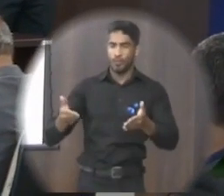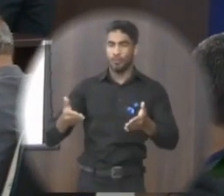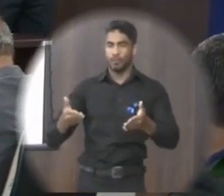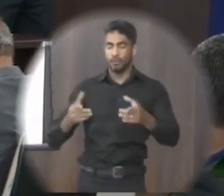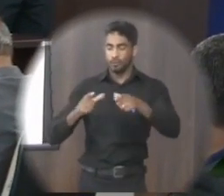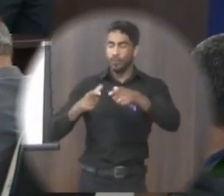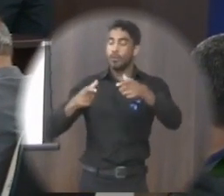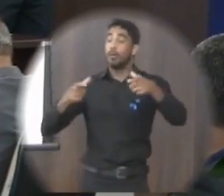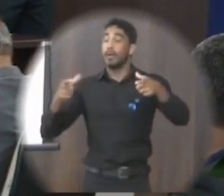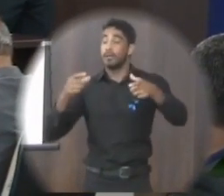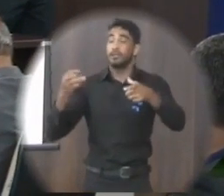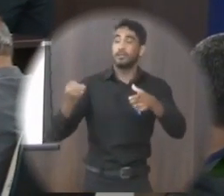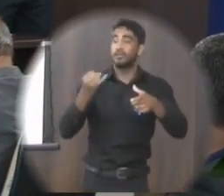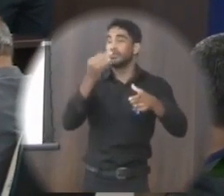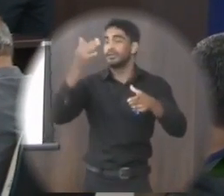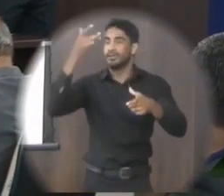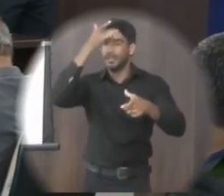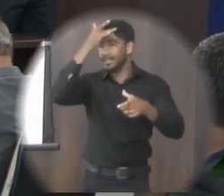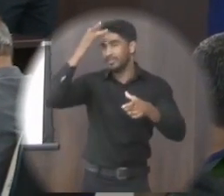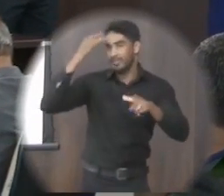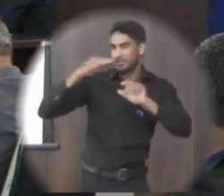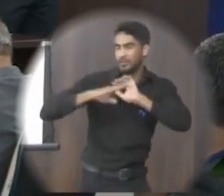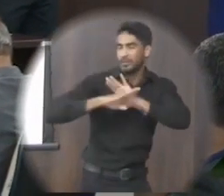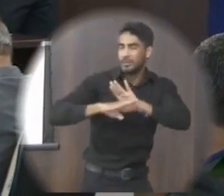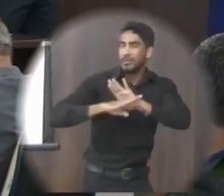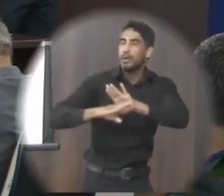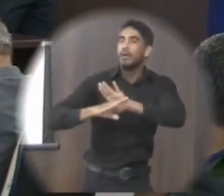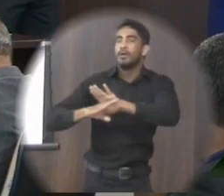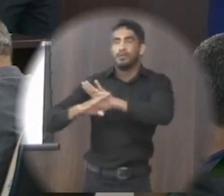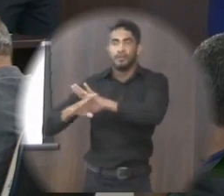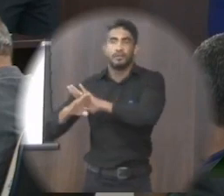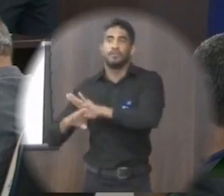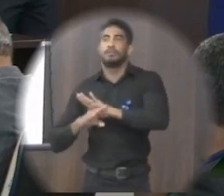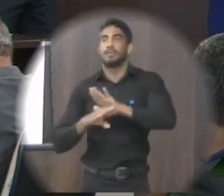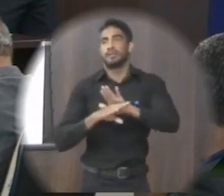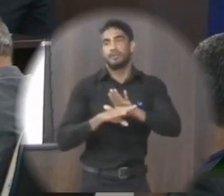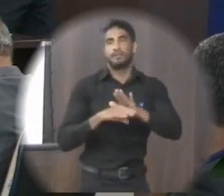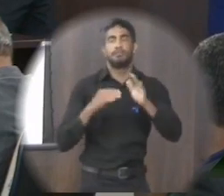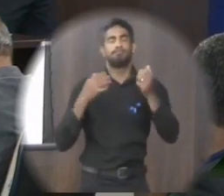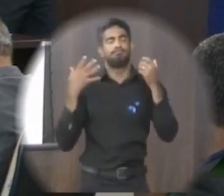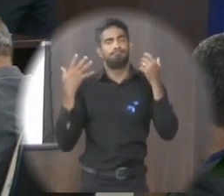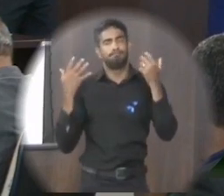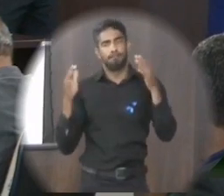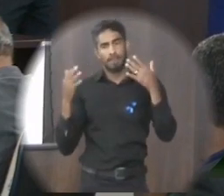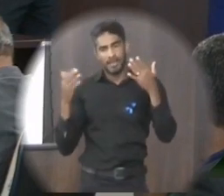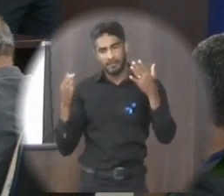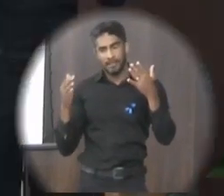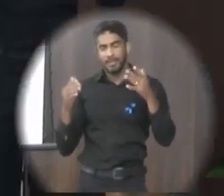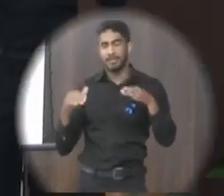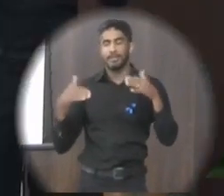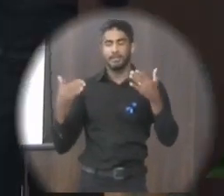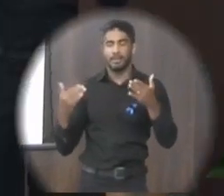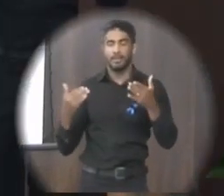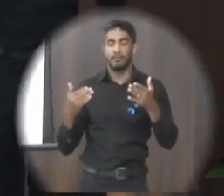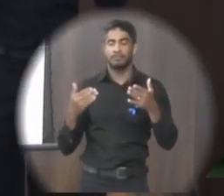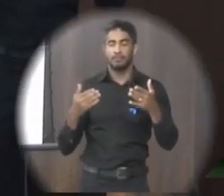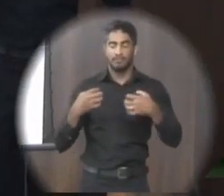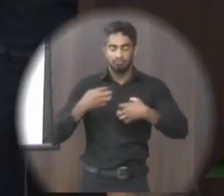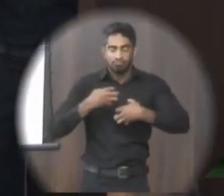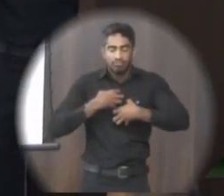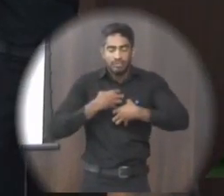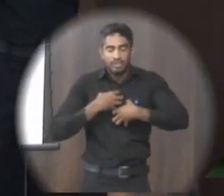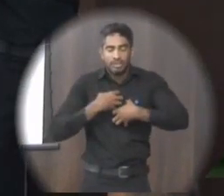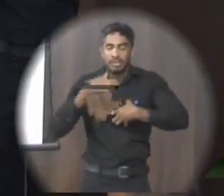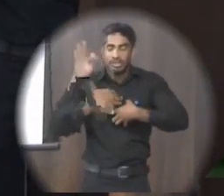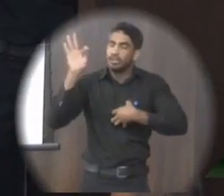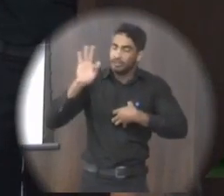grande número de público, bem maior do que grandes outras corporações. Parabéns. Obrigado. E o que me deixou muito feliz, tenente,